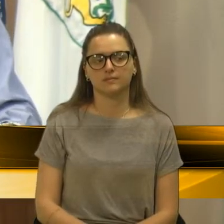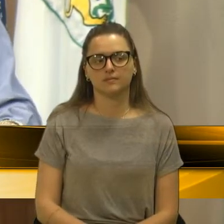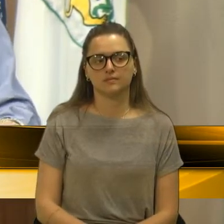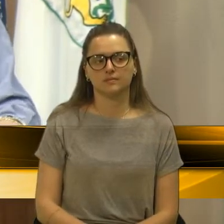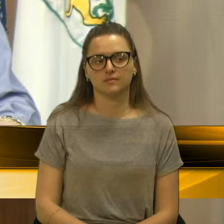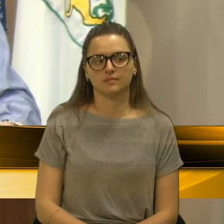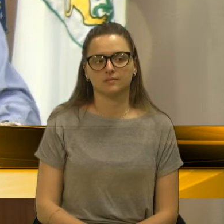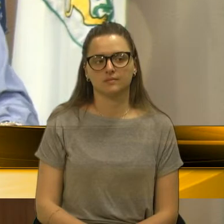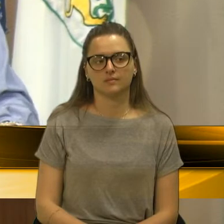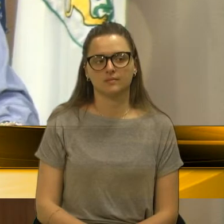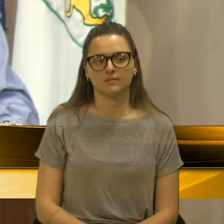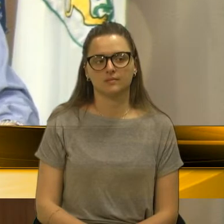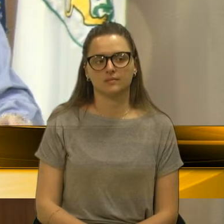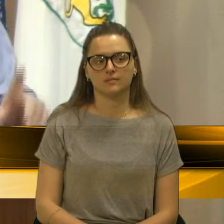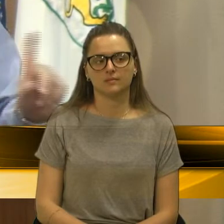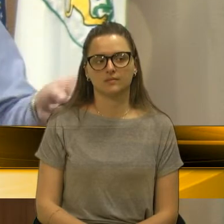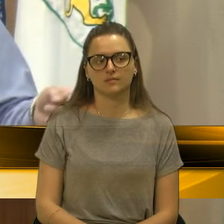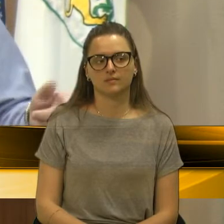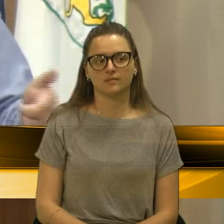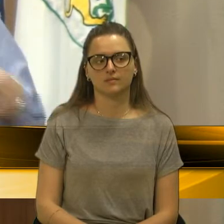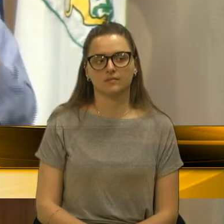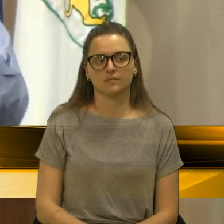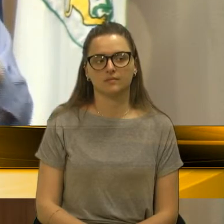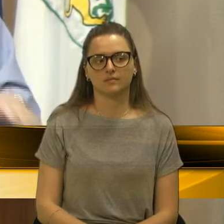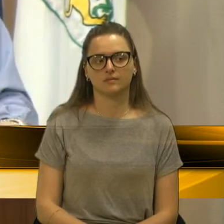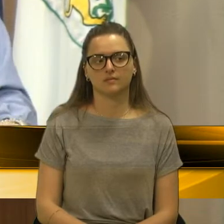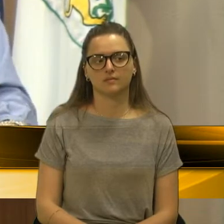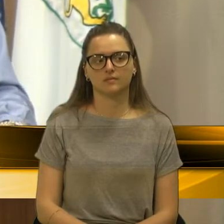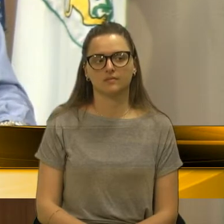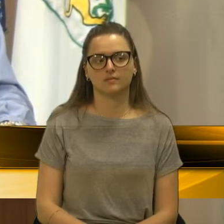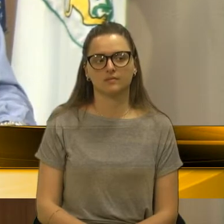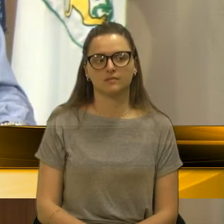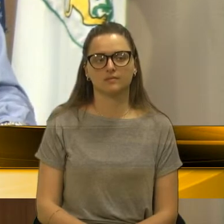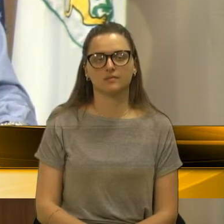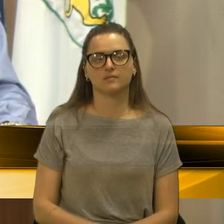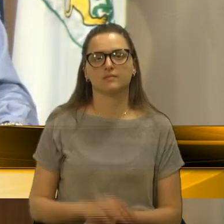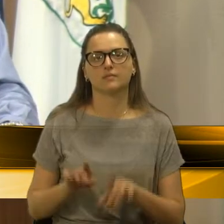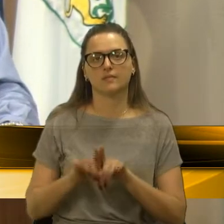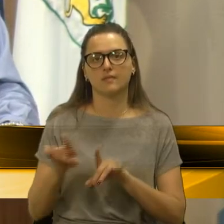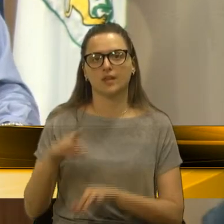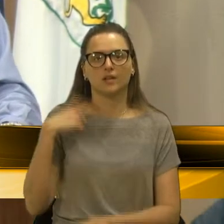senhor presidente, se o senhor me permite, eu prossigo no espaço da vereadora Denise.